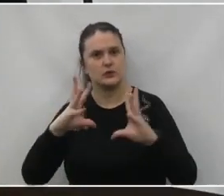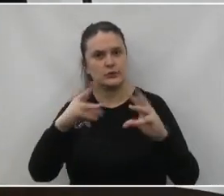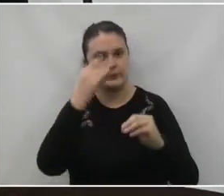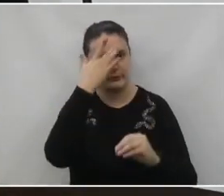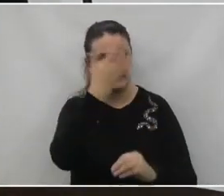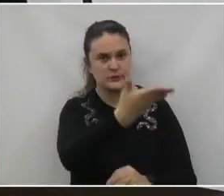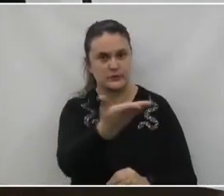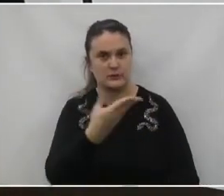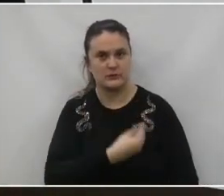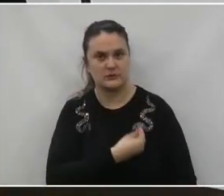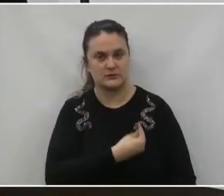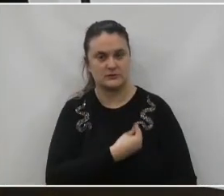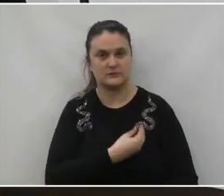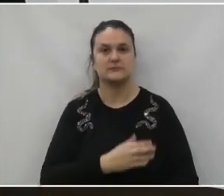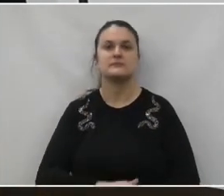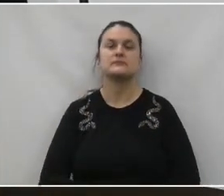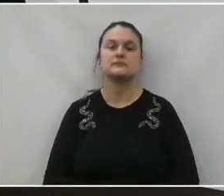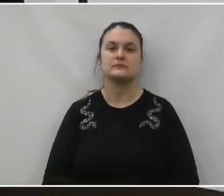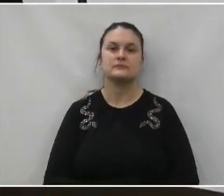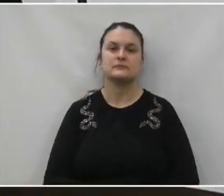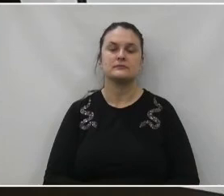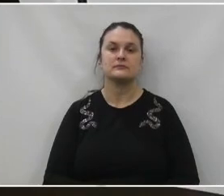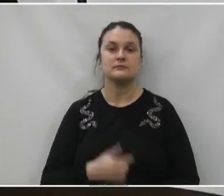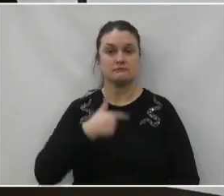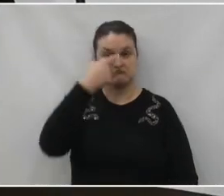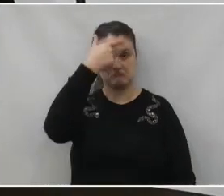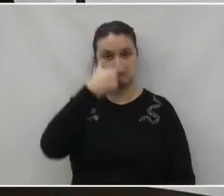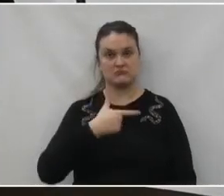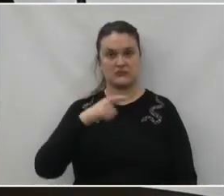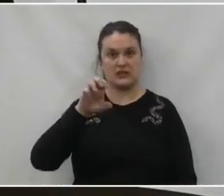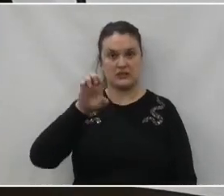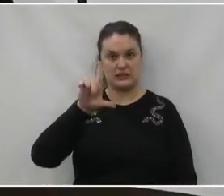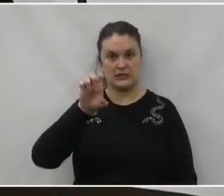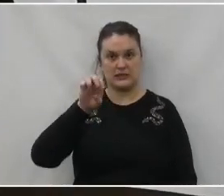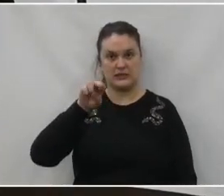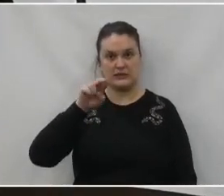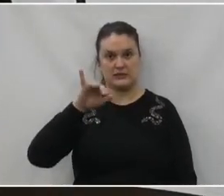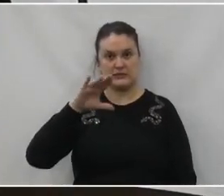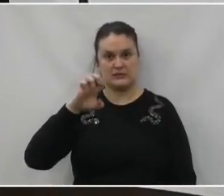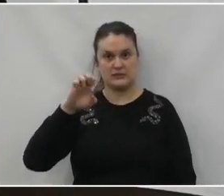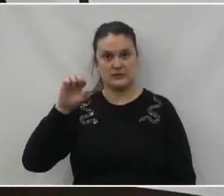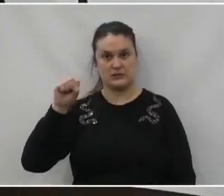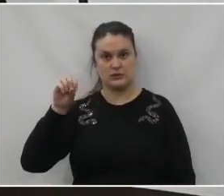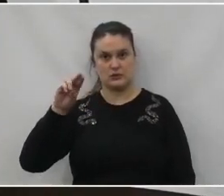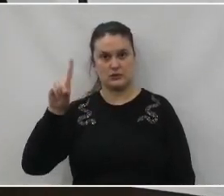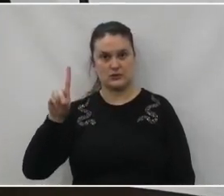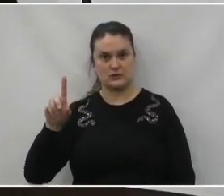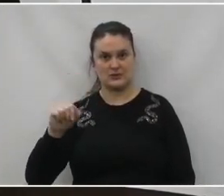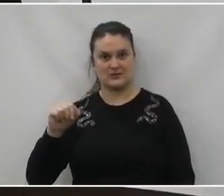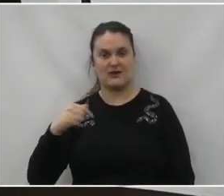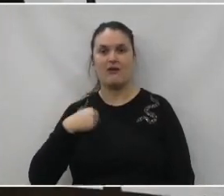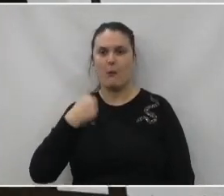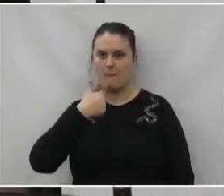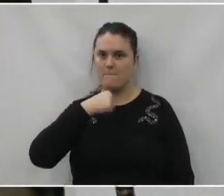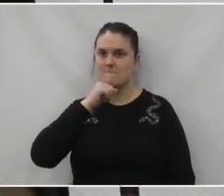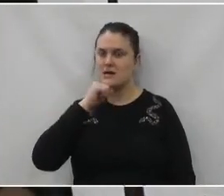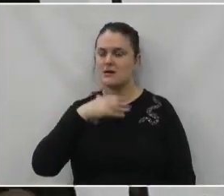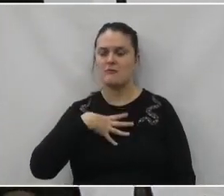meus cumprimentos. Sou Helenice Souza, mãe de crianças lindas e